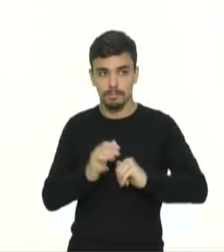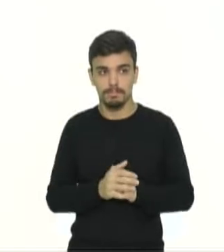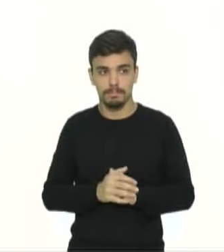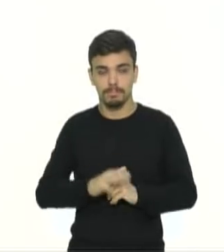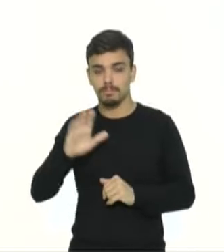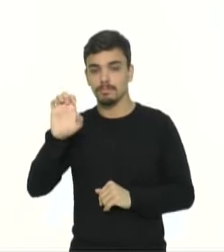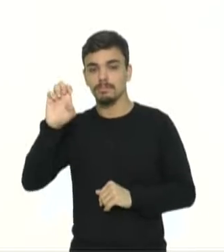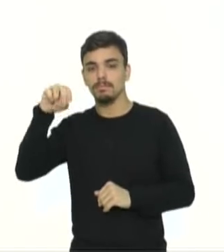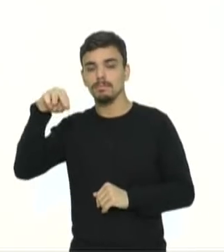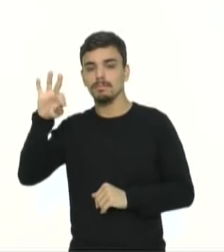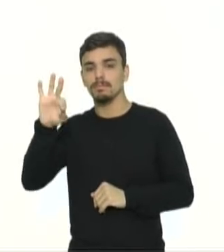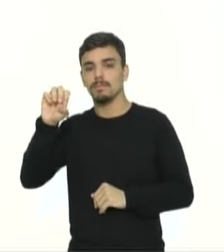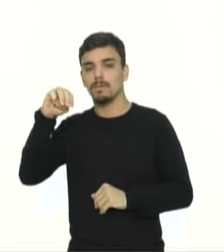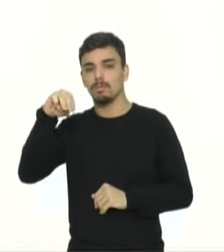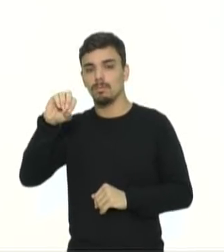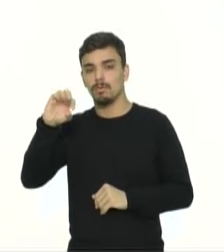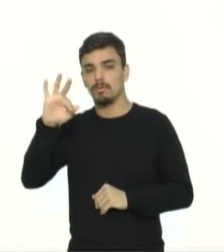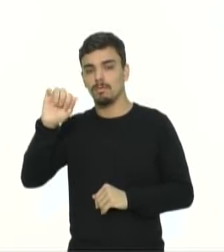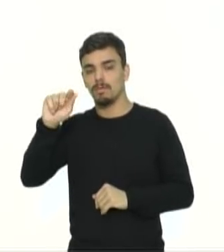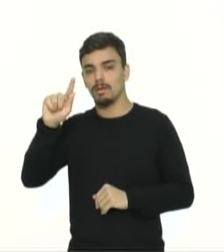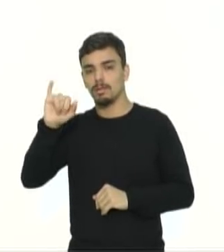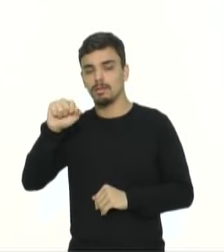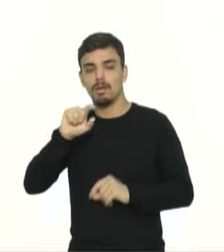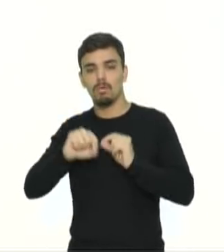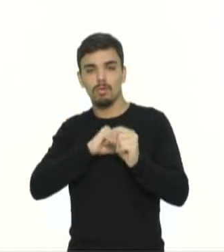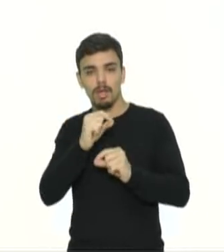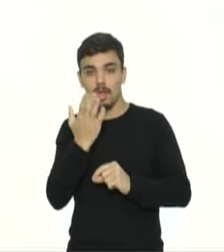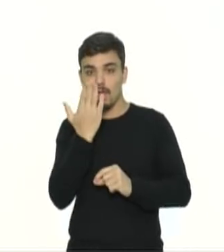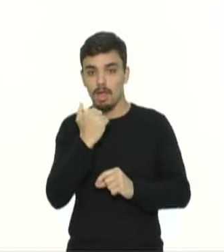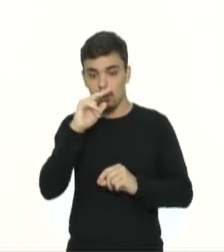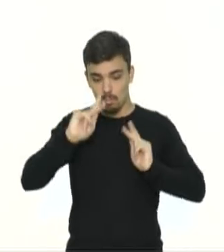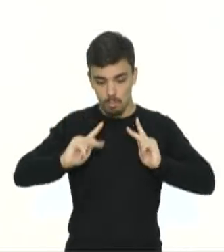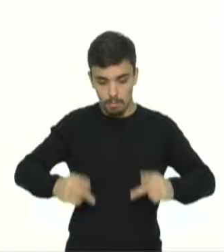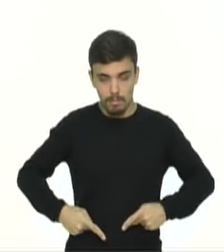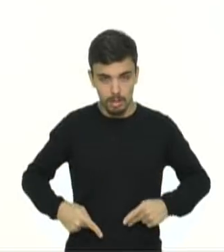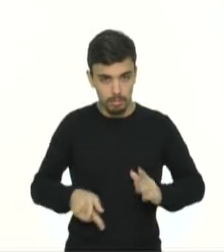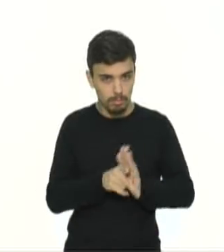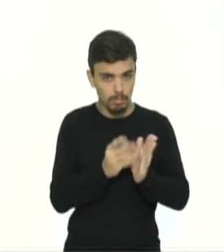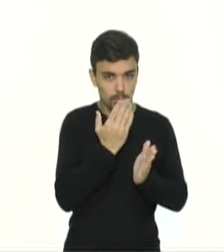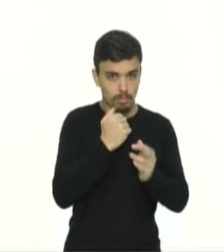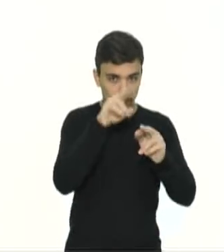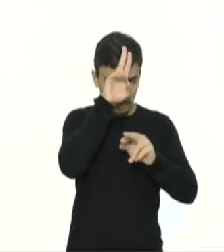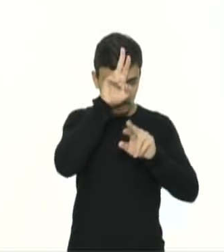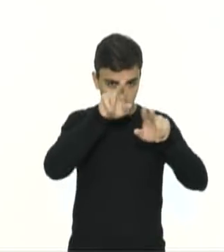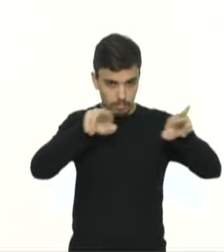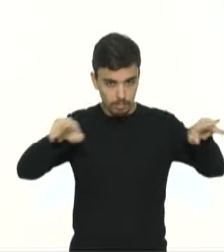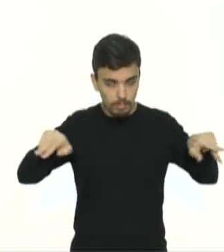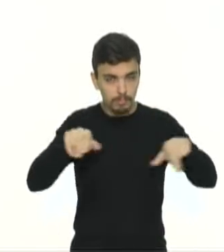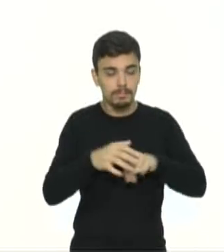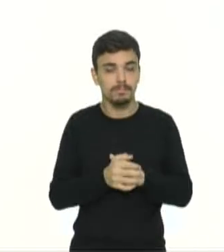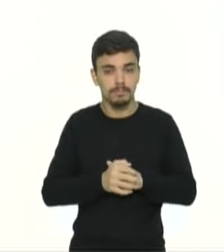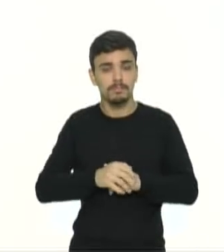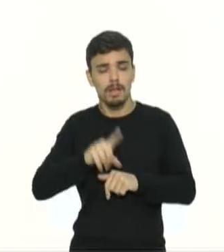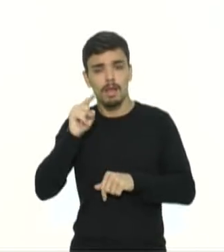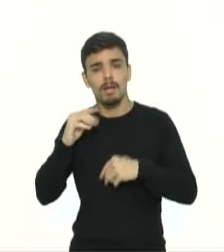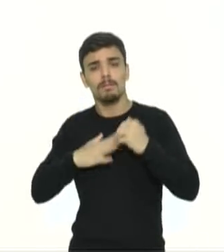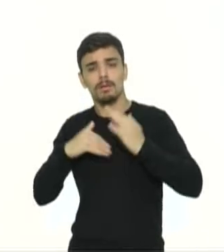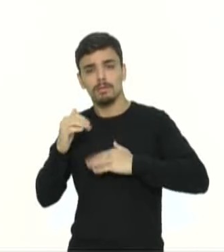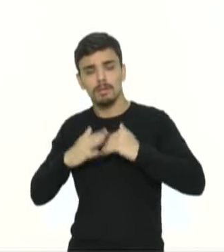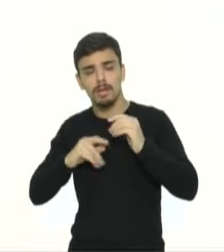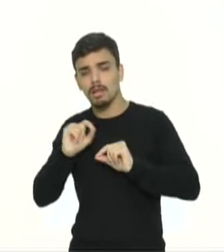Entomofagia é o consumo de insetos por seres humanos. A entomofagia é praticada em muitos países ao redor do